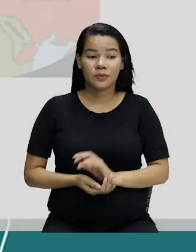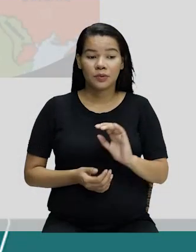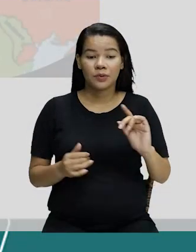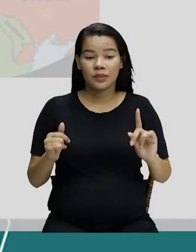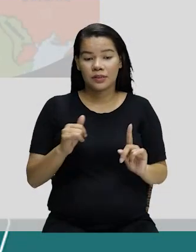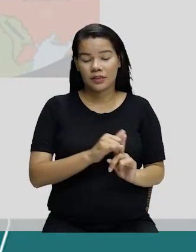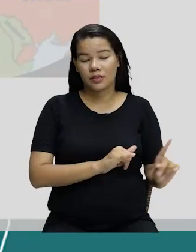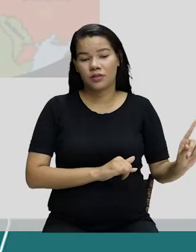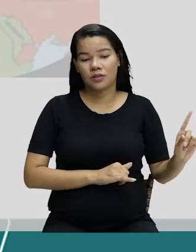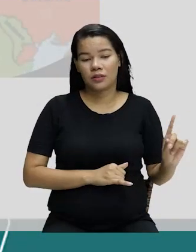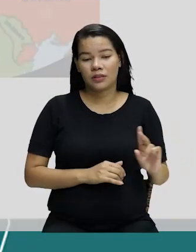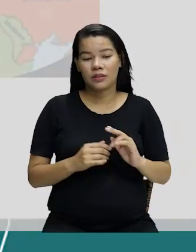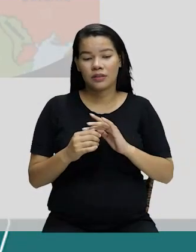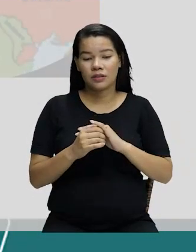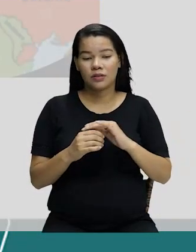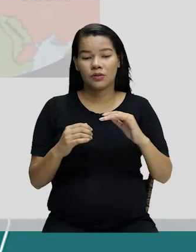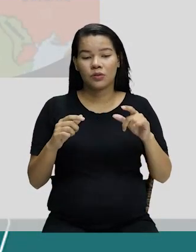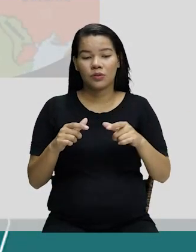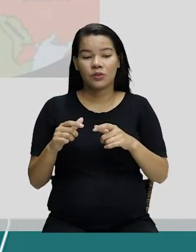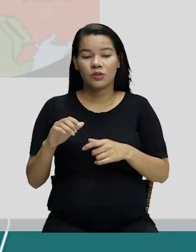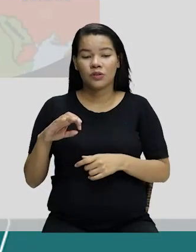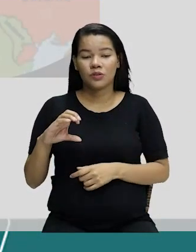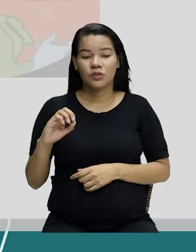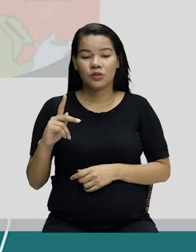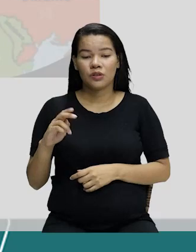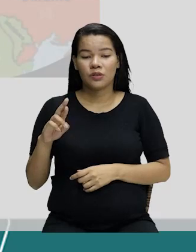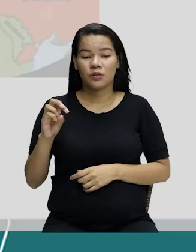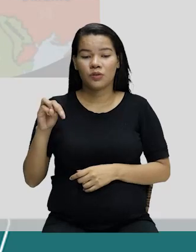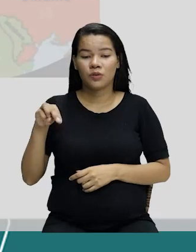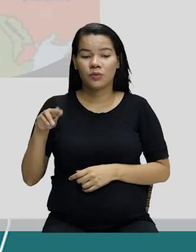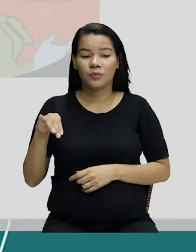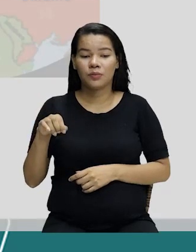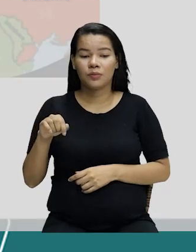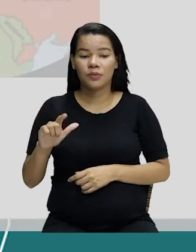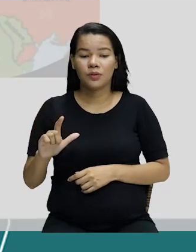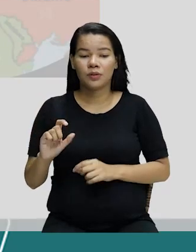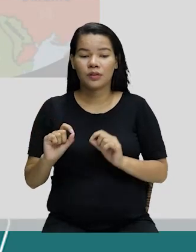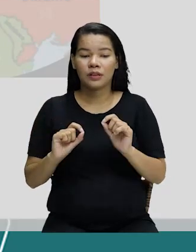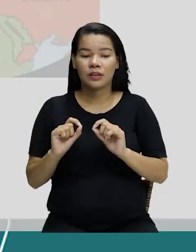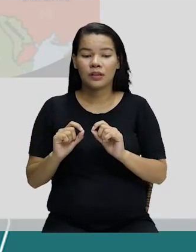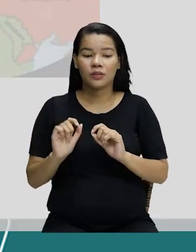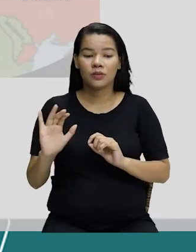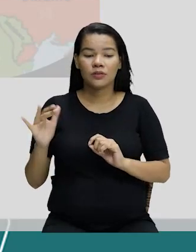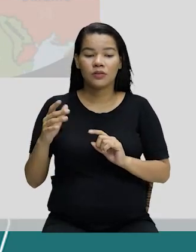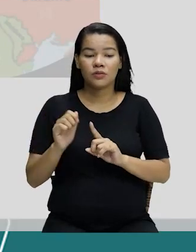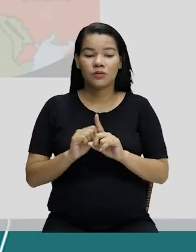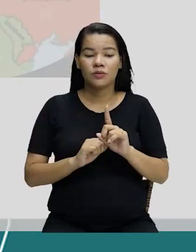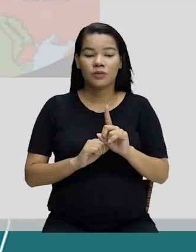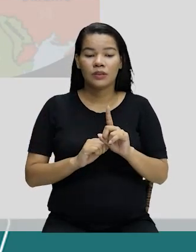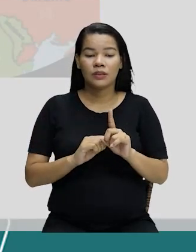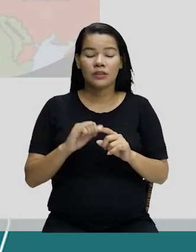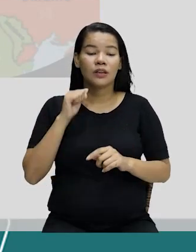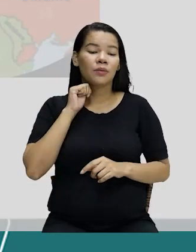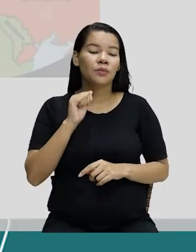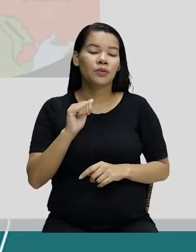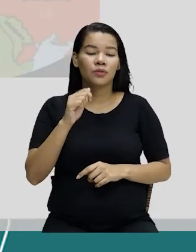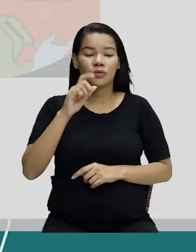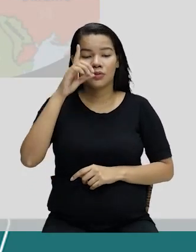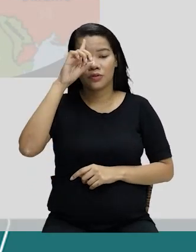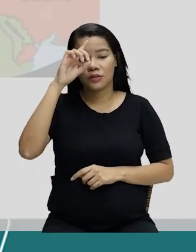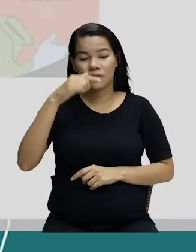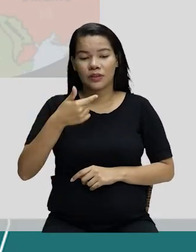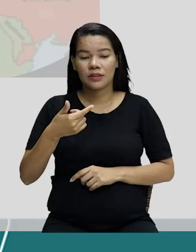de Chernobyl, que aconteceu em 26 de abril de 1986, foi o maior, até hoje, o